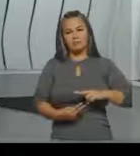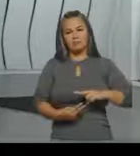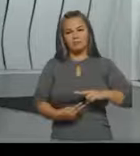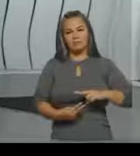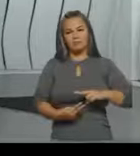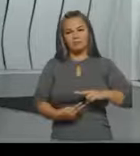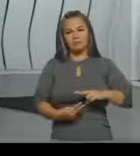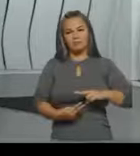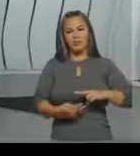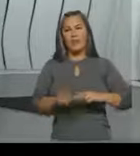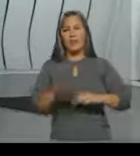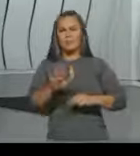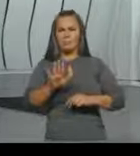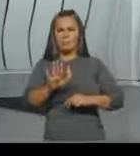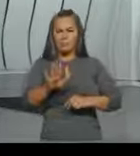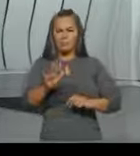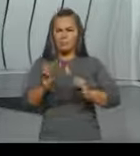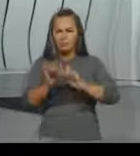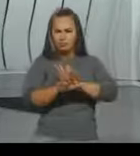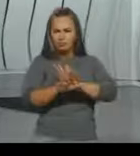é o seguinte, eu acabei?